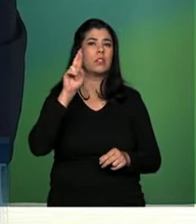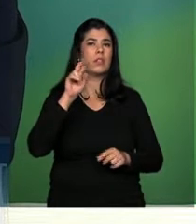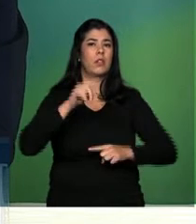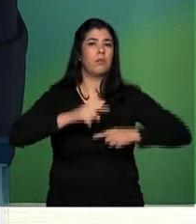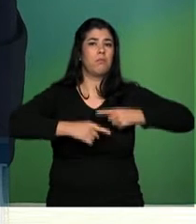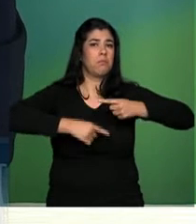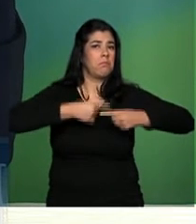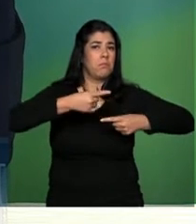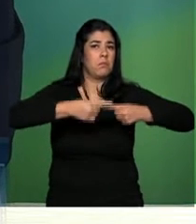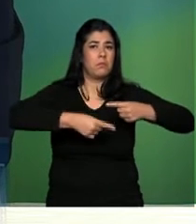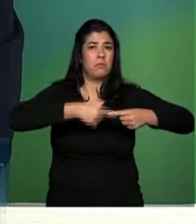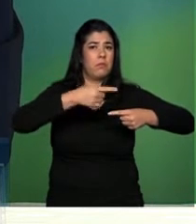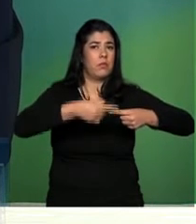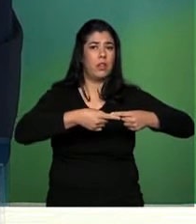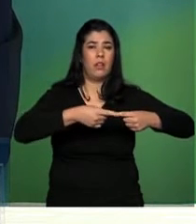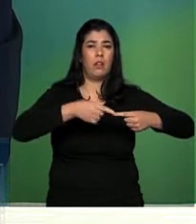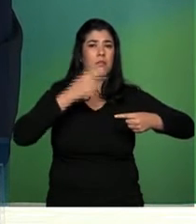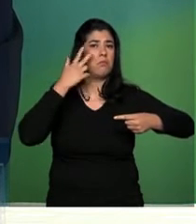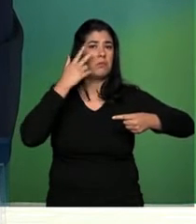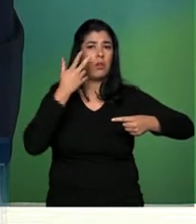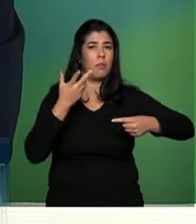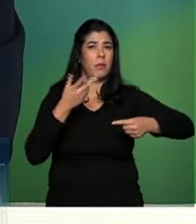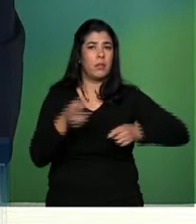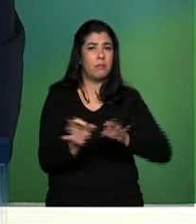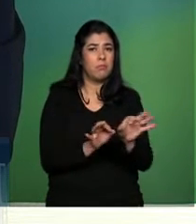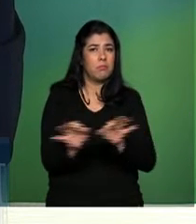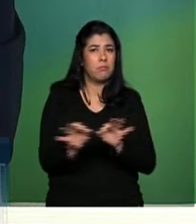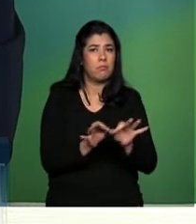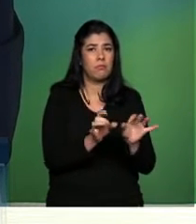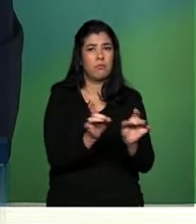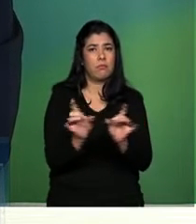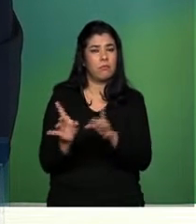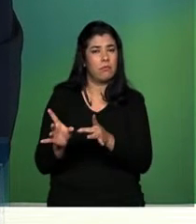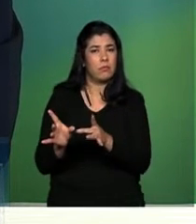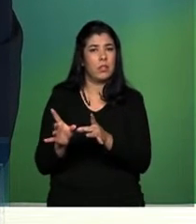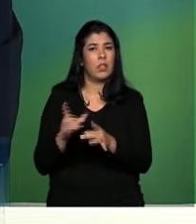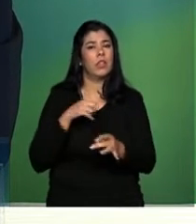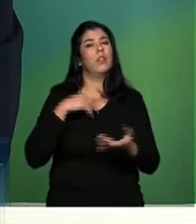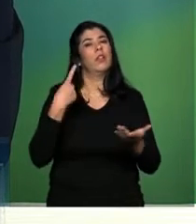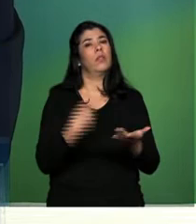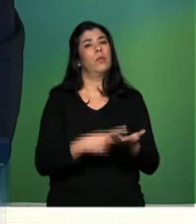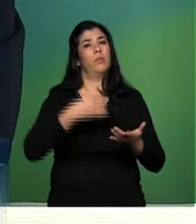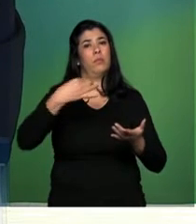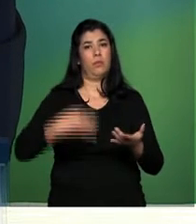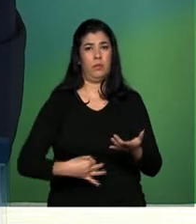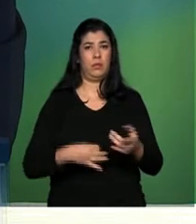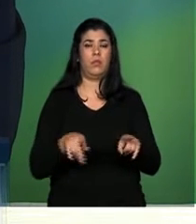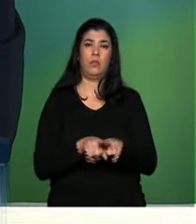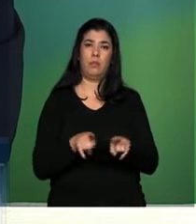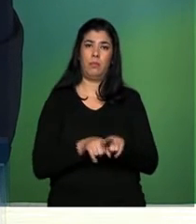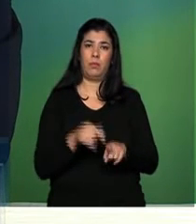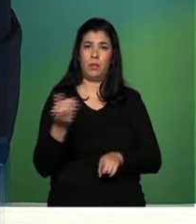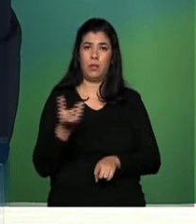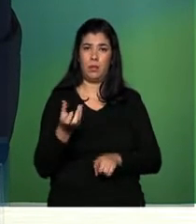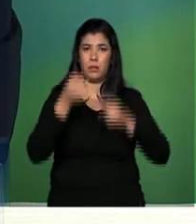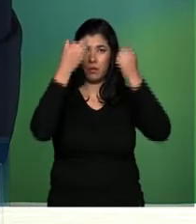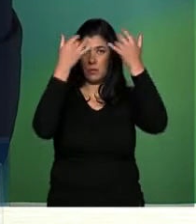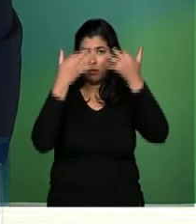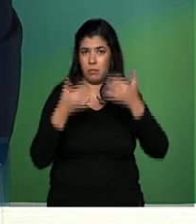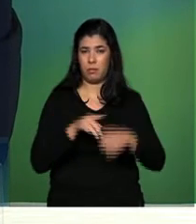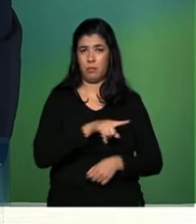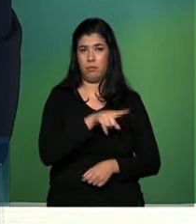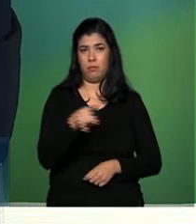ciclo normal das operações. Então, há um compromisso muito firme, e eu queria sublinhar